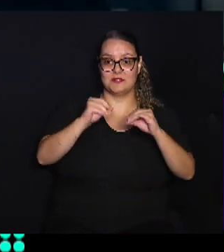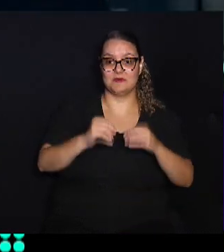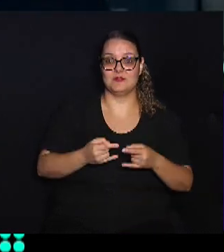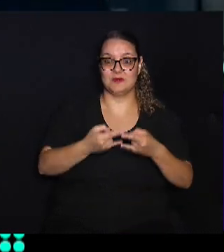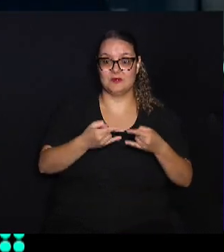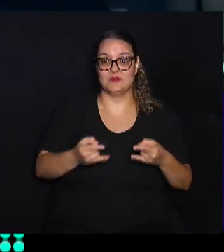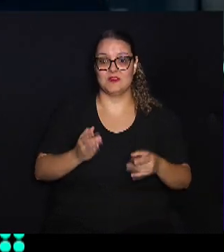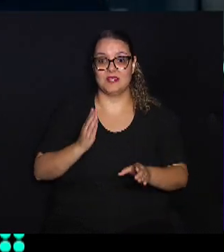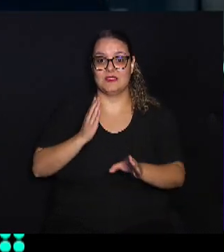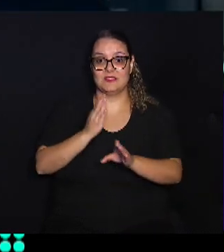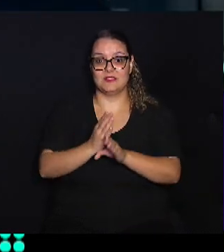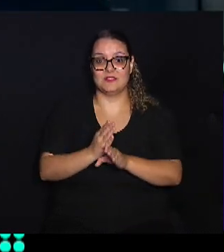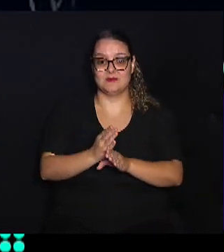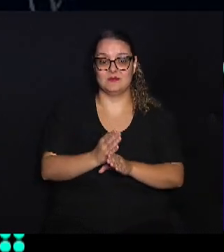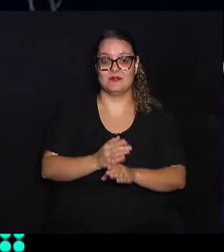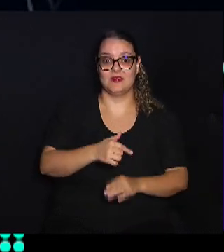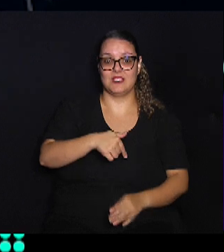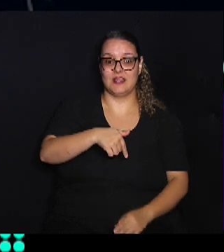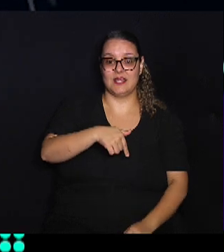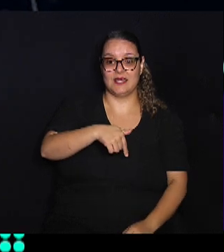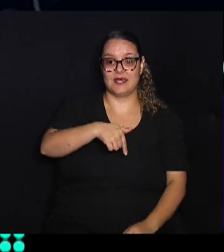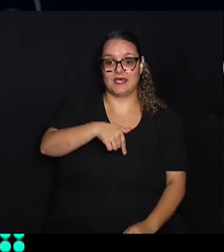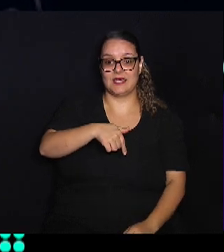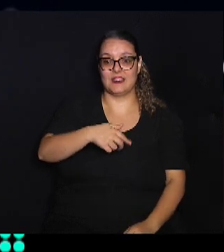você encontra em